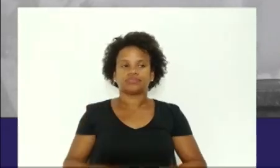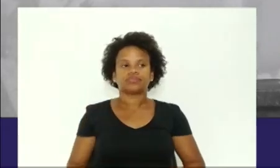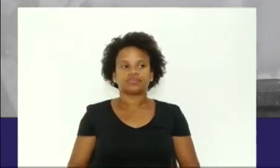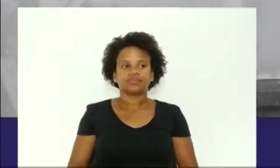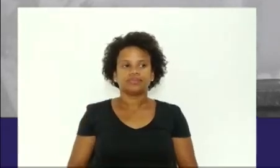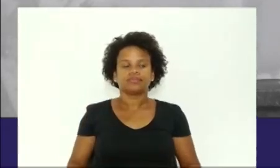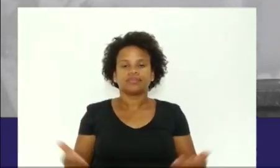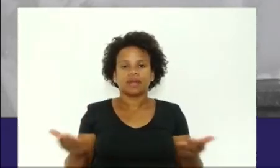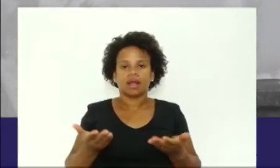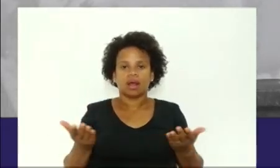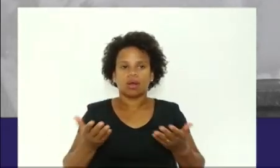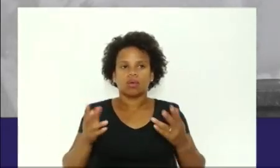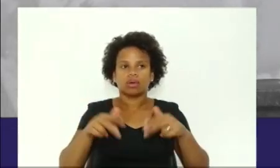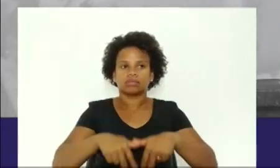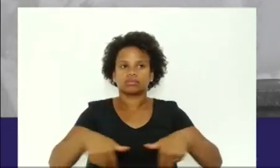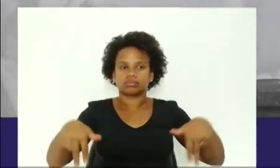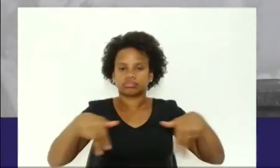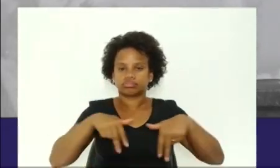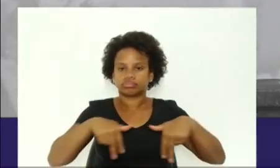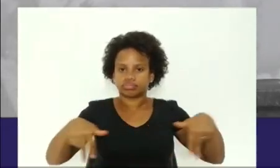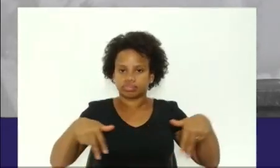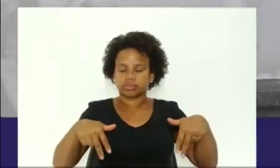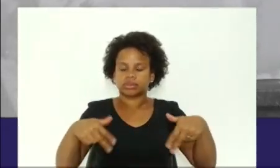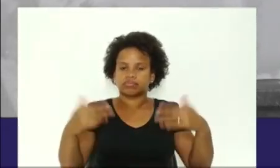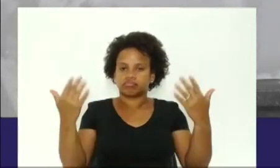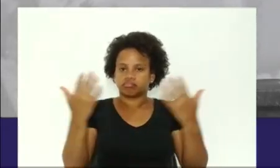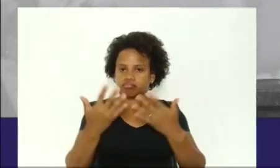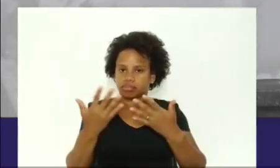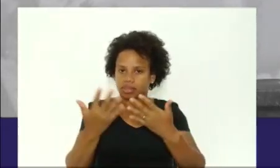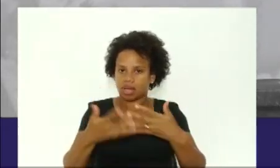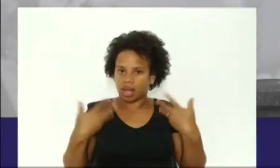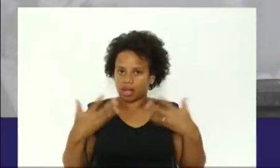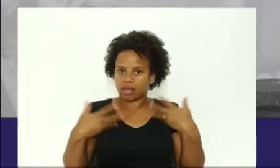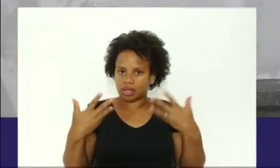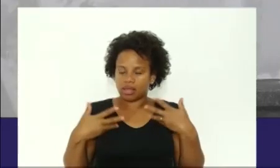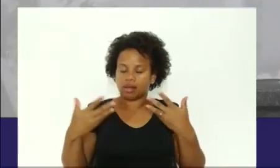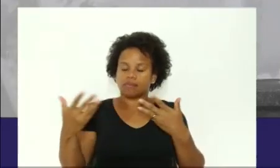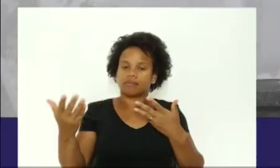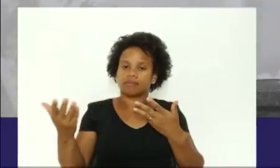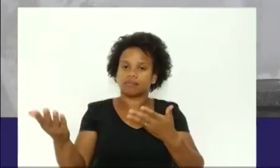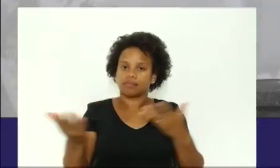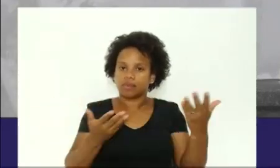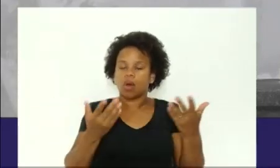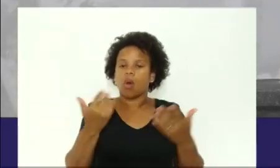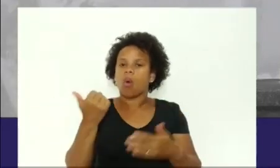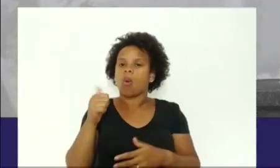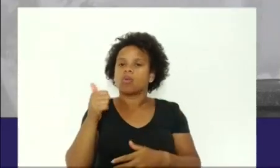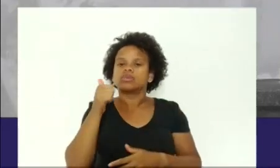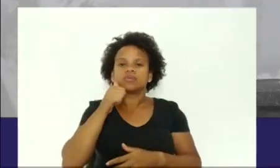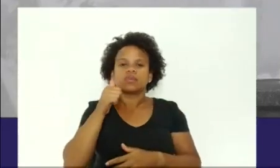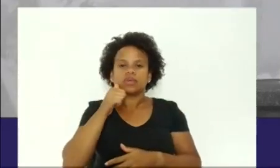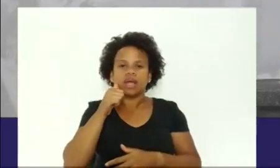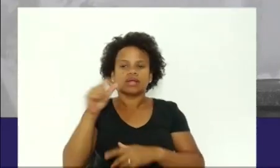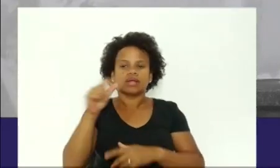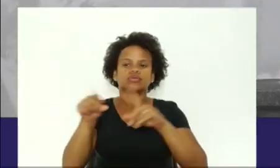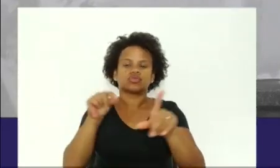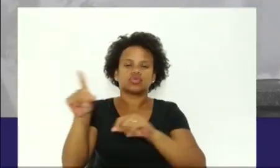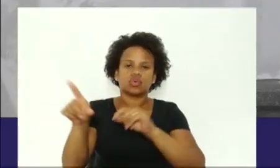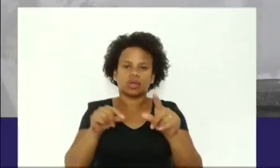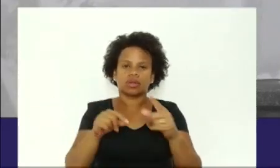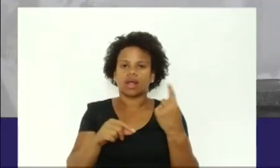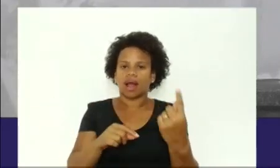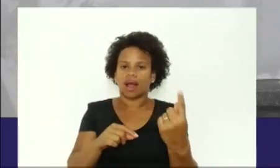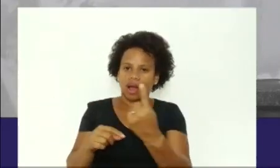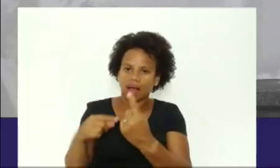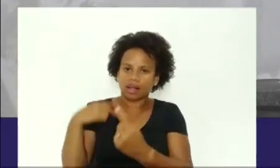Agora, em pé e com muita alegria, vamos receber 11 mulheres que foram escolhidas por cada vereador